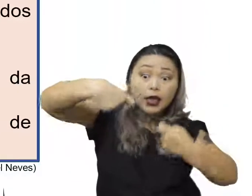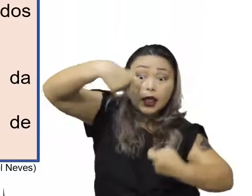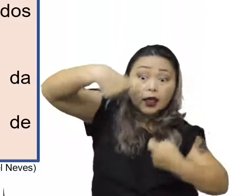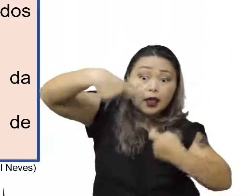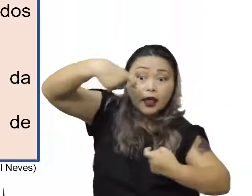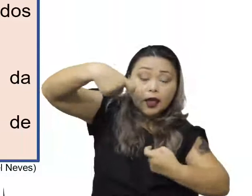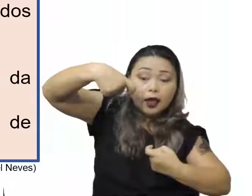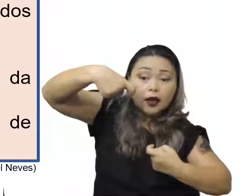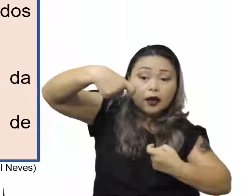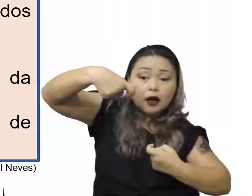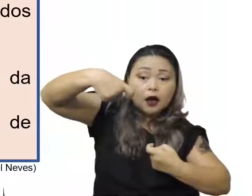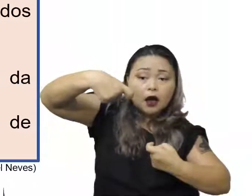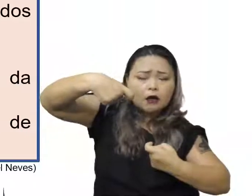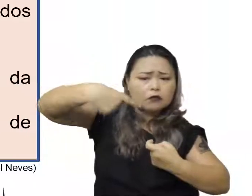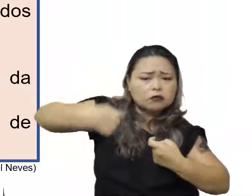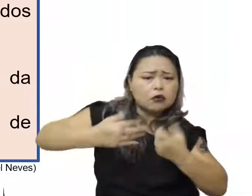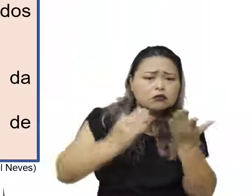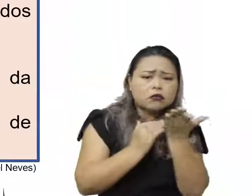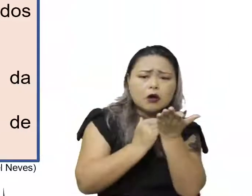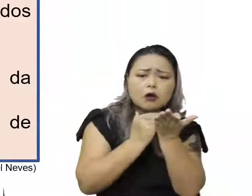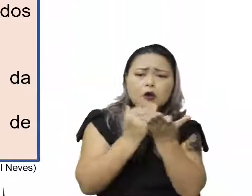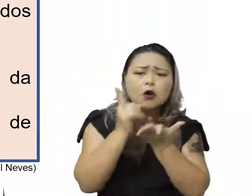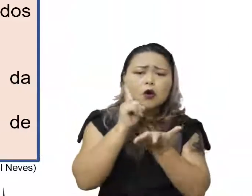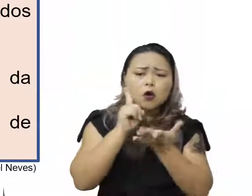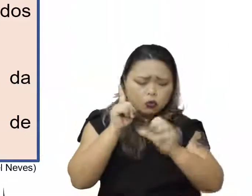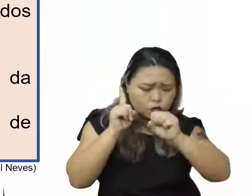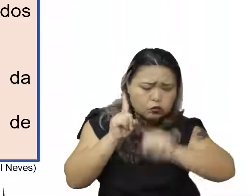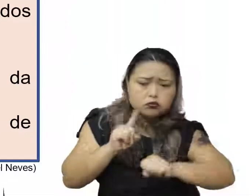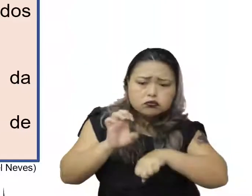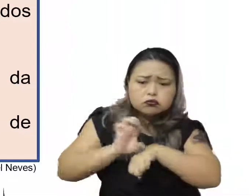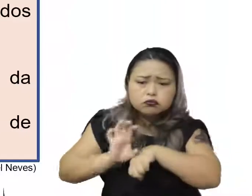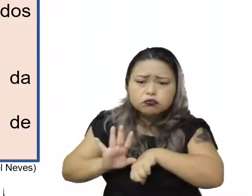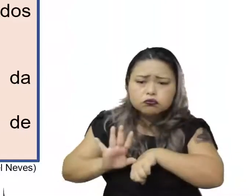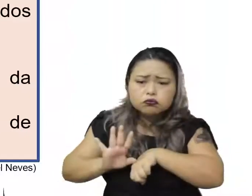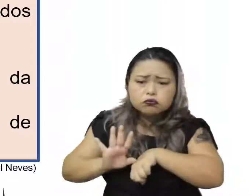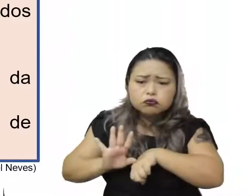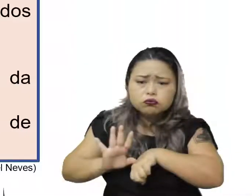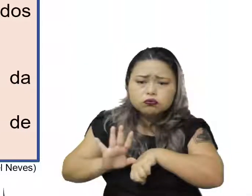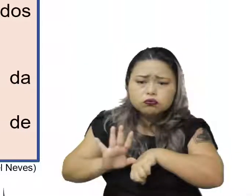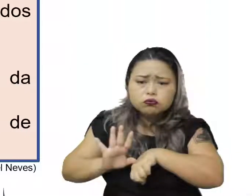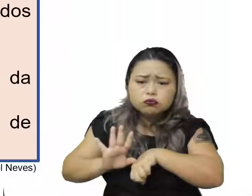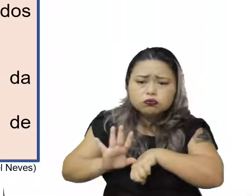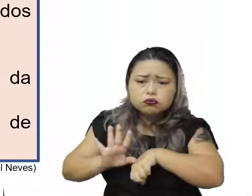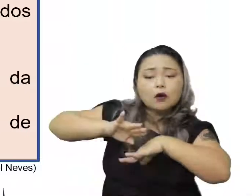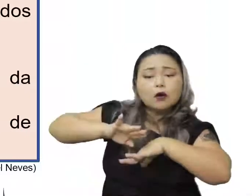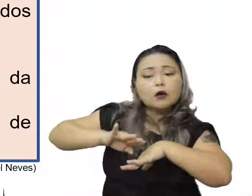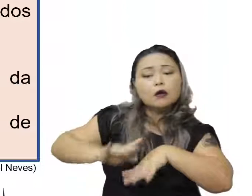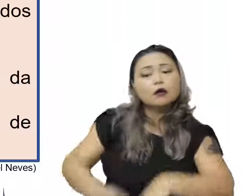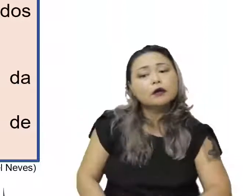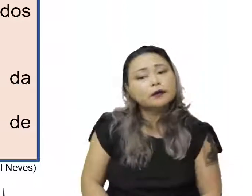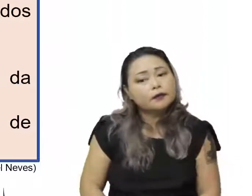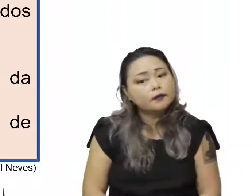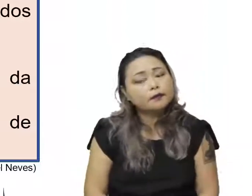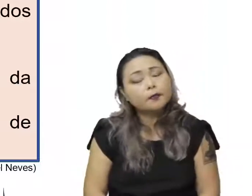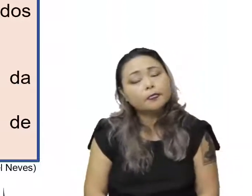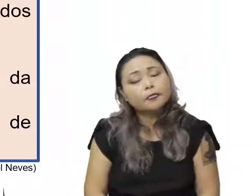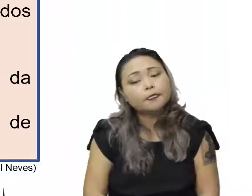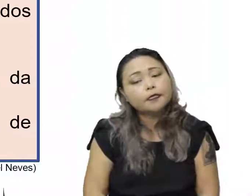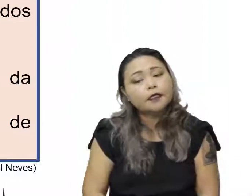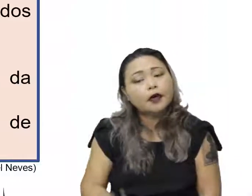Ok? Início do conflito, quando os Estados do Sul separaram da União e formaram os Estados Confederativos da